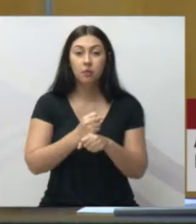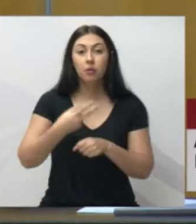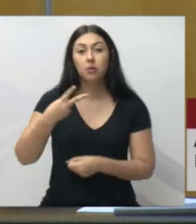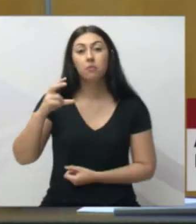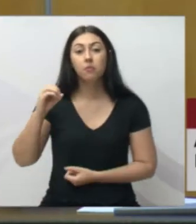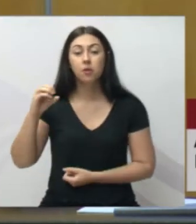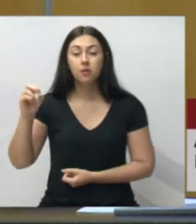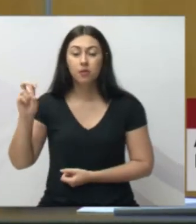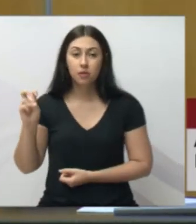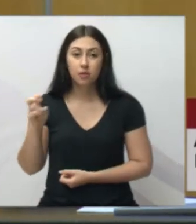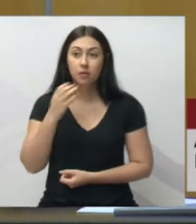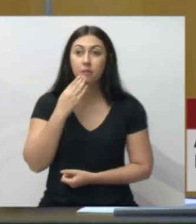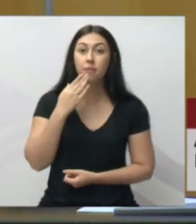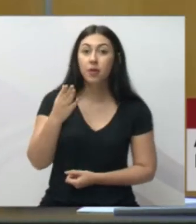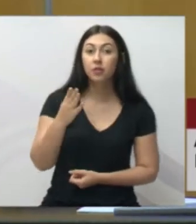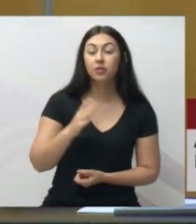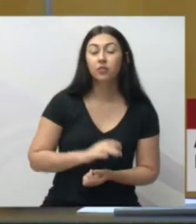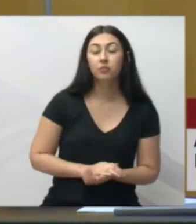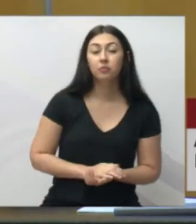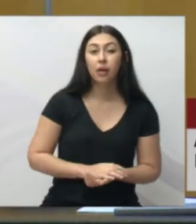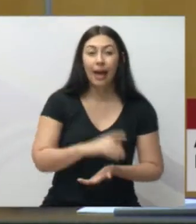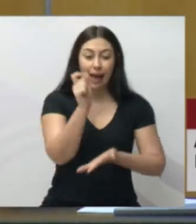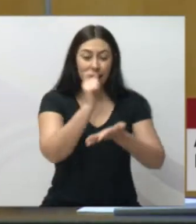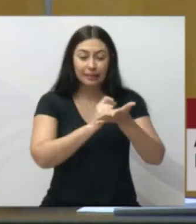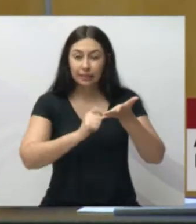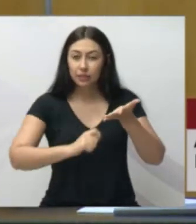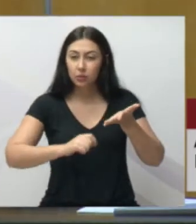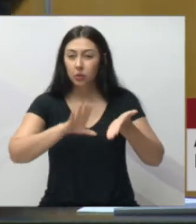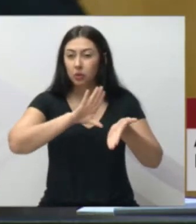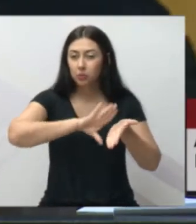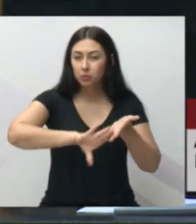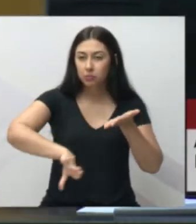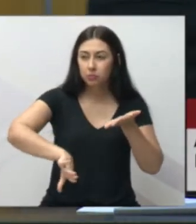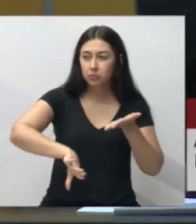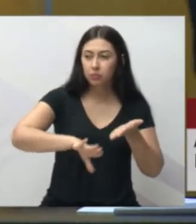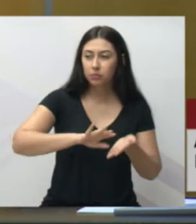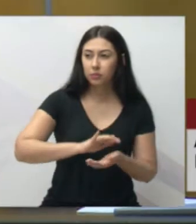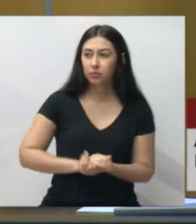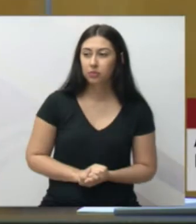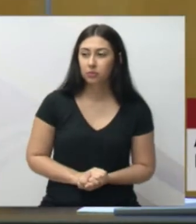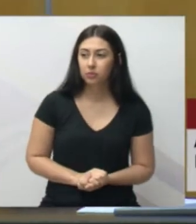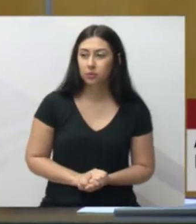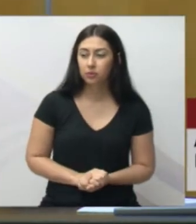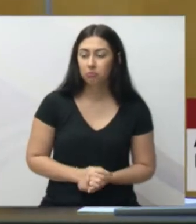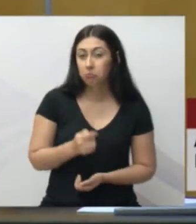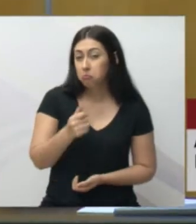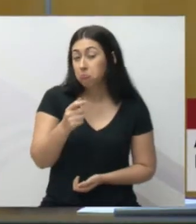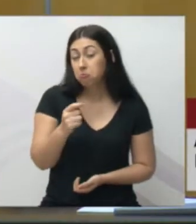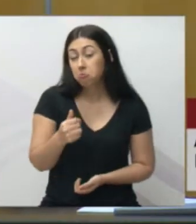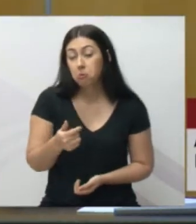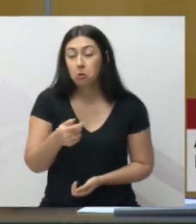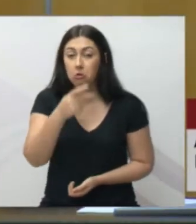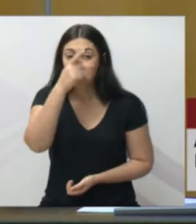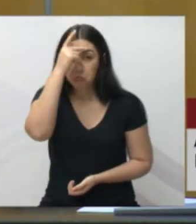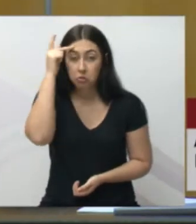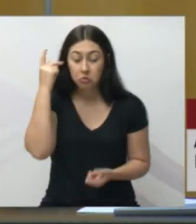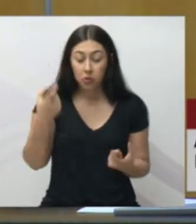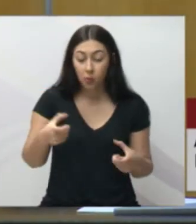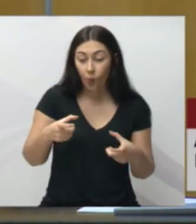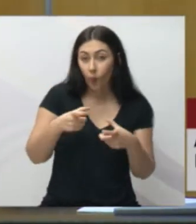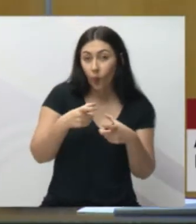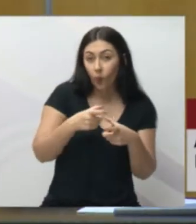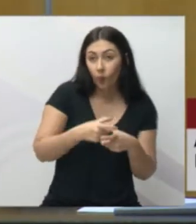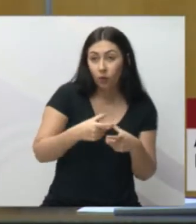que a retirada de assinatura de projetos que exigem quórum especial para sua apresentação não invalidam a autoria e a tramitação